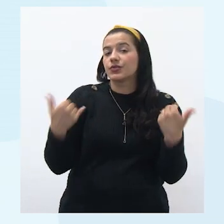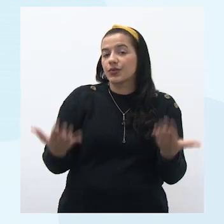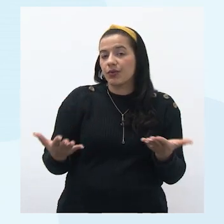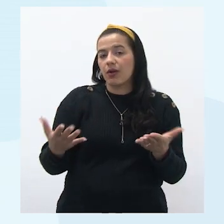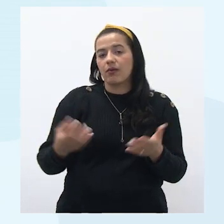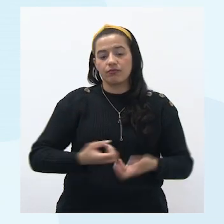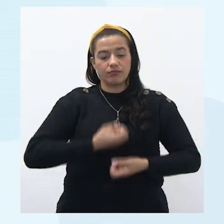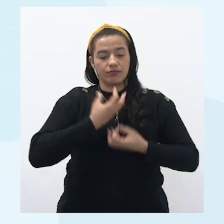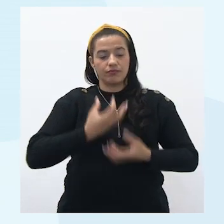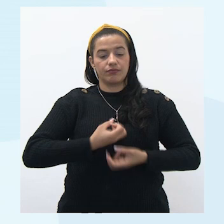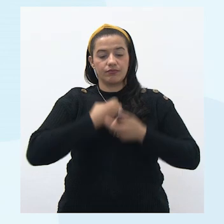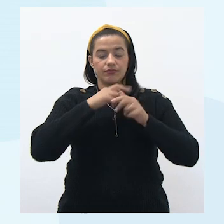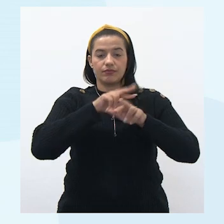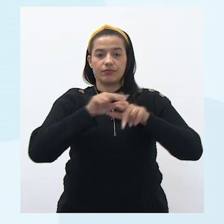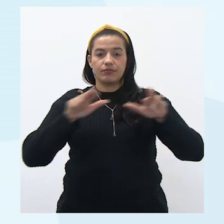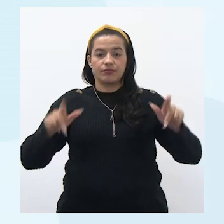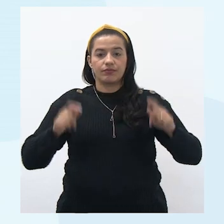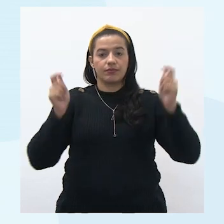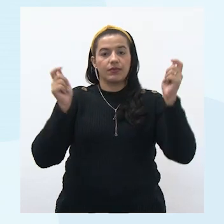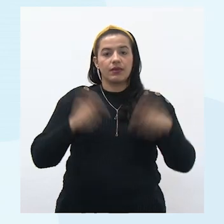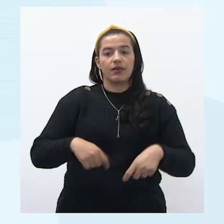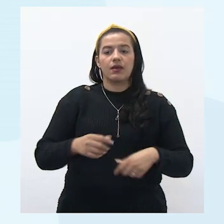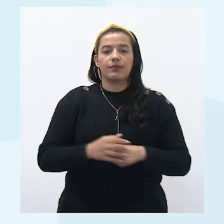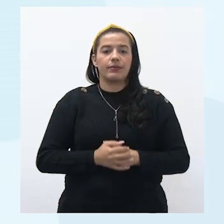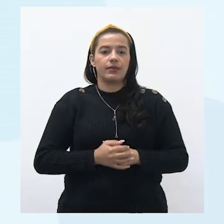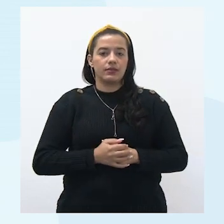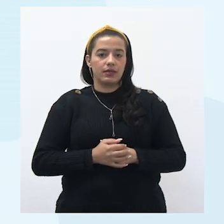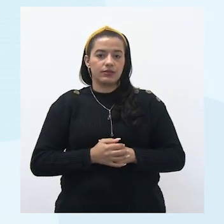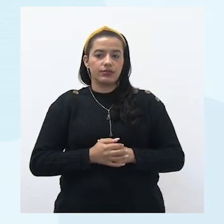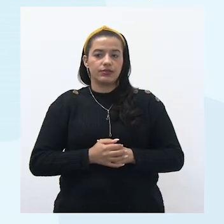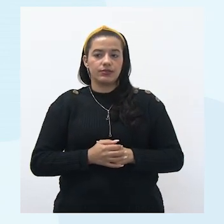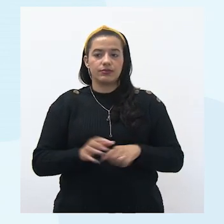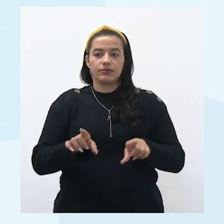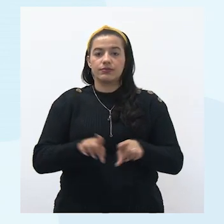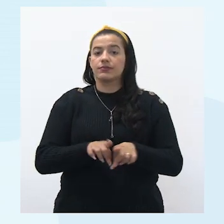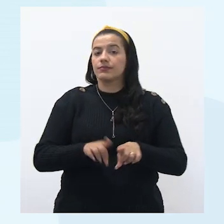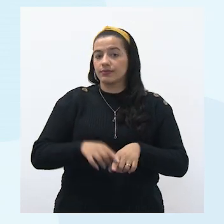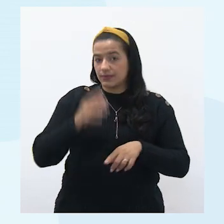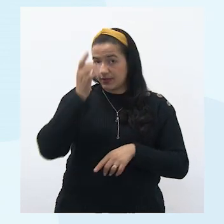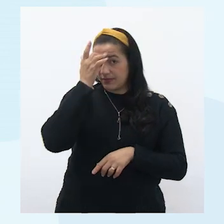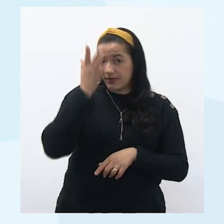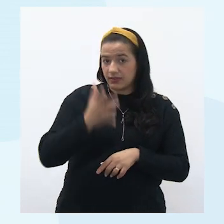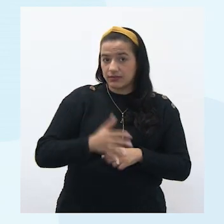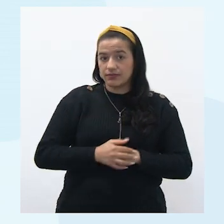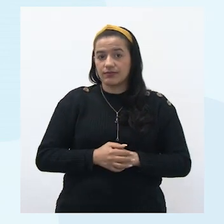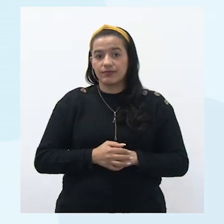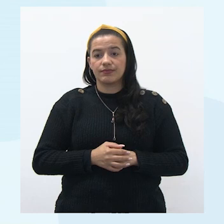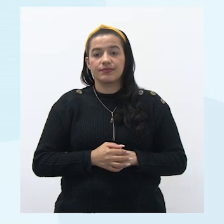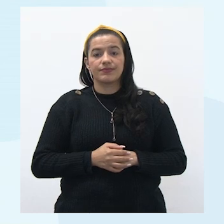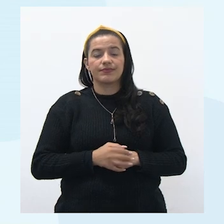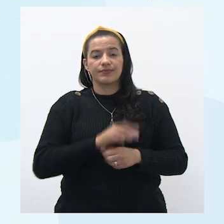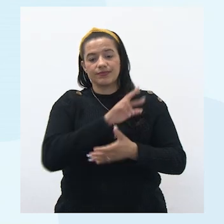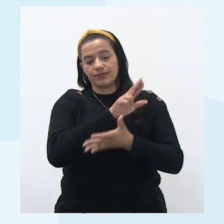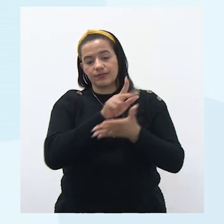competência socioemocional é essa definição? Tá fácil, né, Tati? Aqui já tem